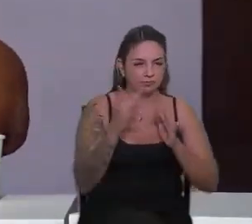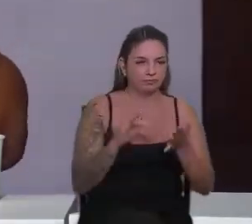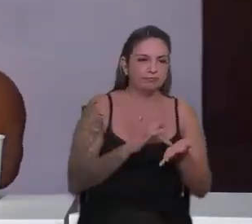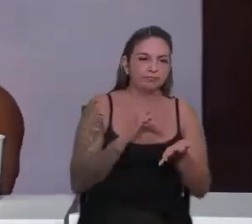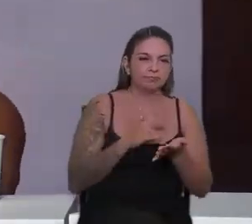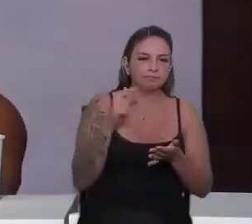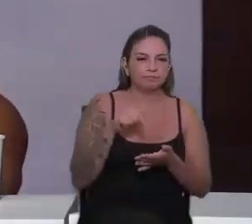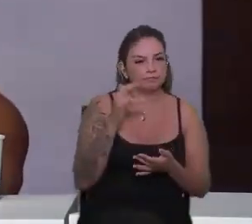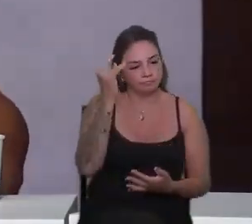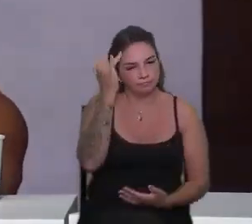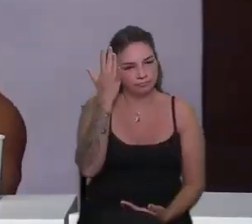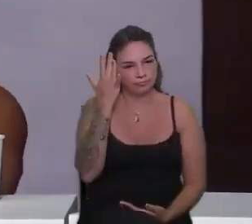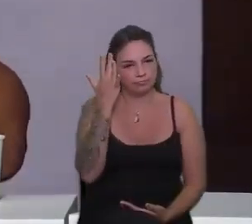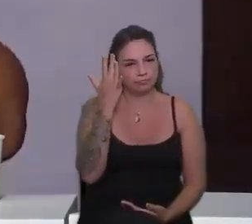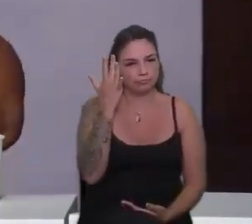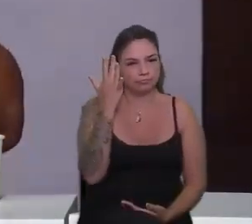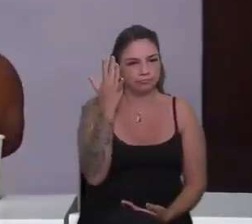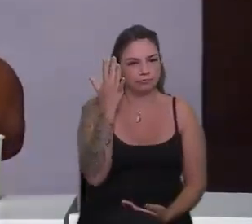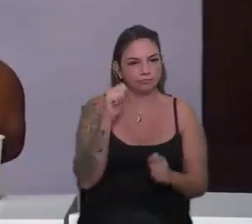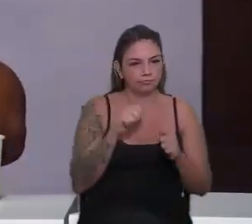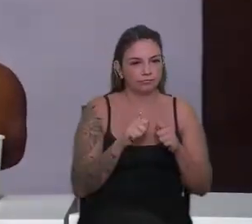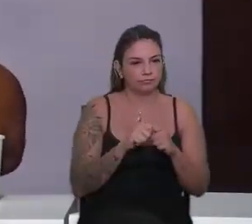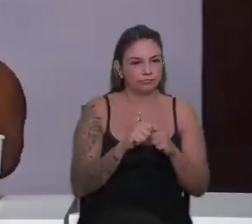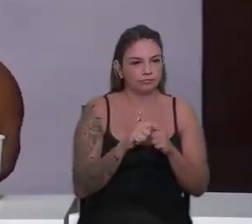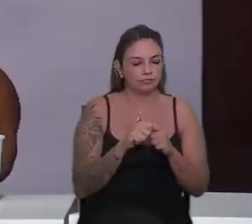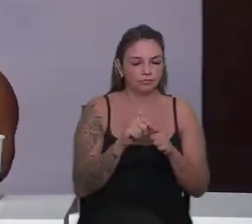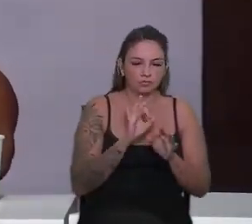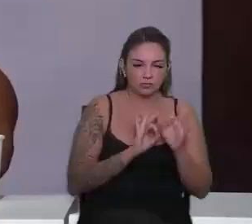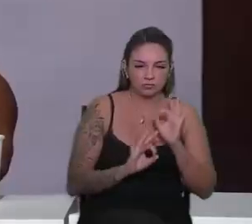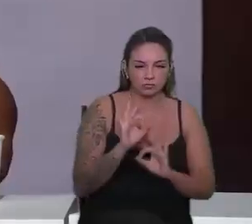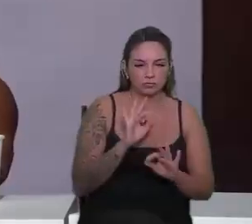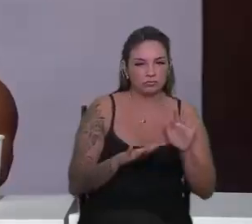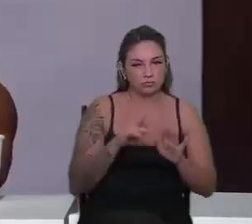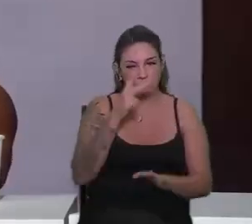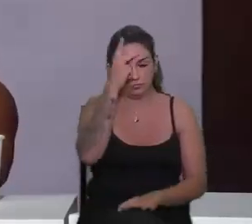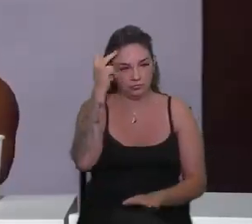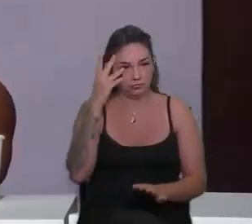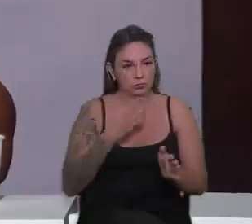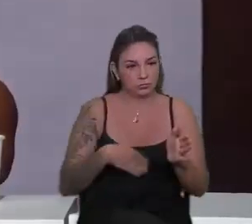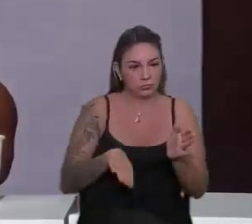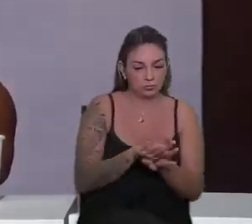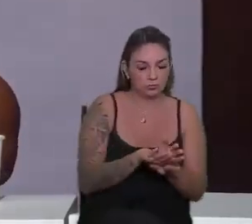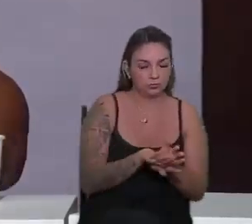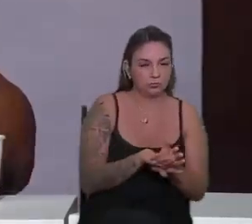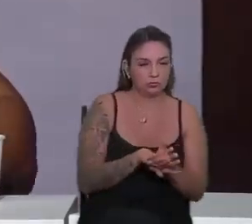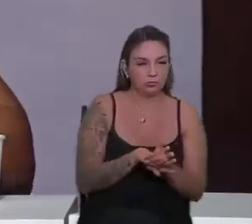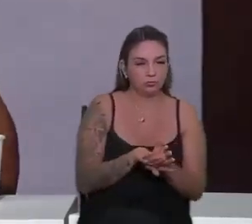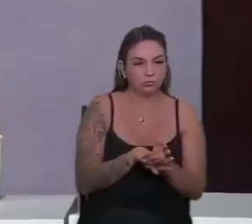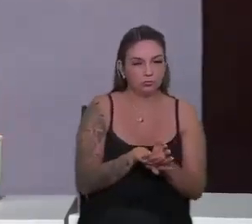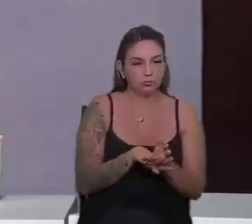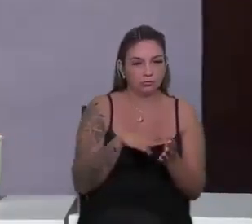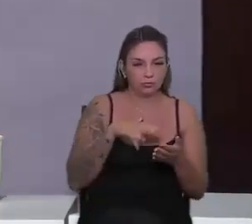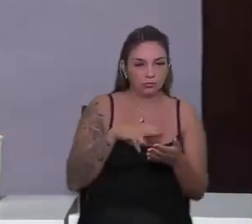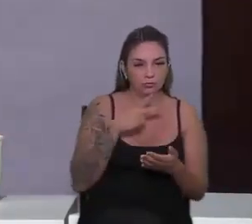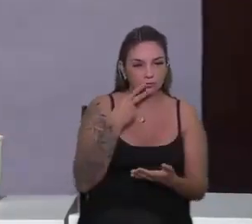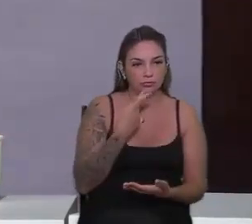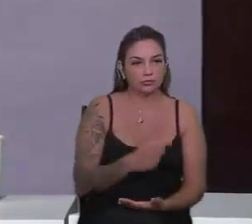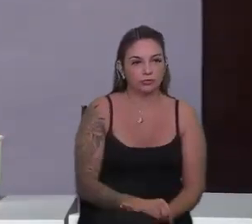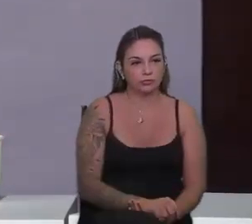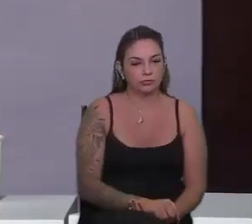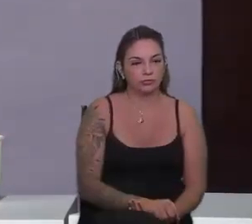digital vem com essa facilidade de fazer essa curadoria. Às vezes as pessoas chegam, vão ler um livro e falam bem